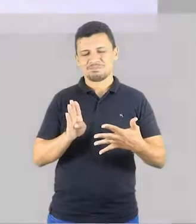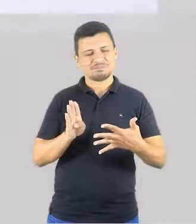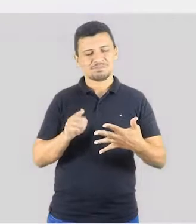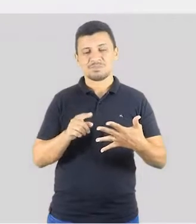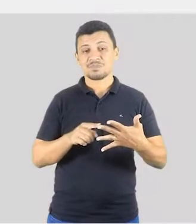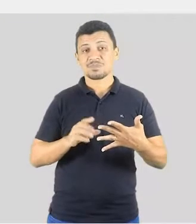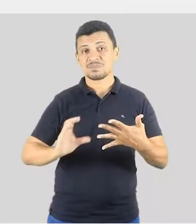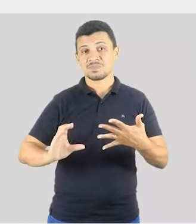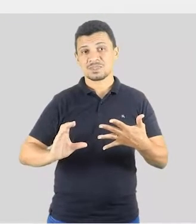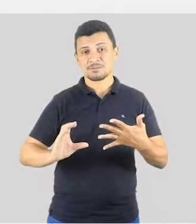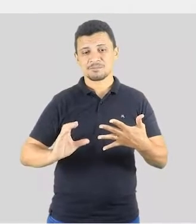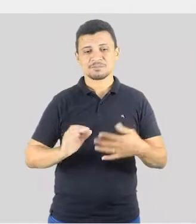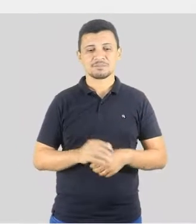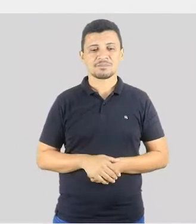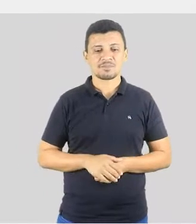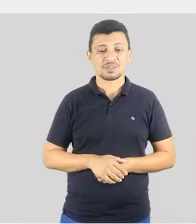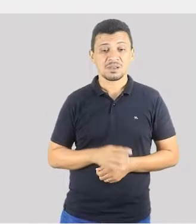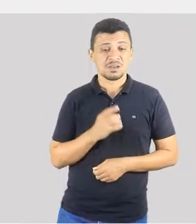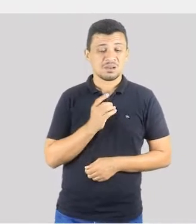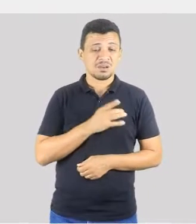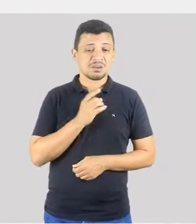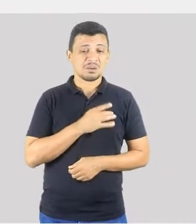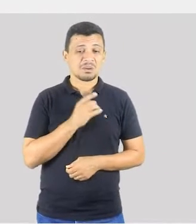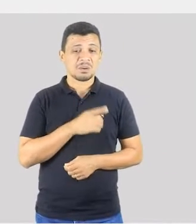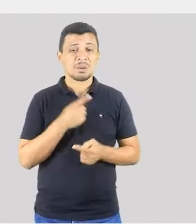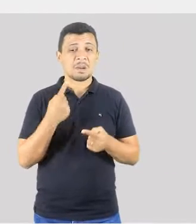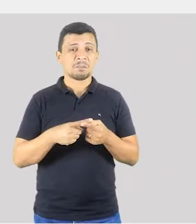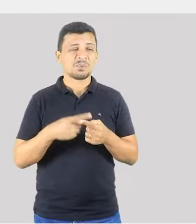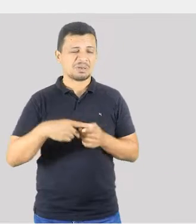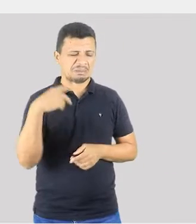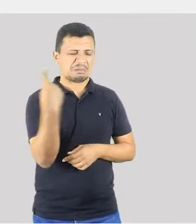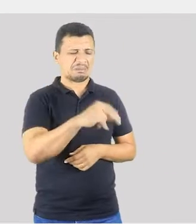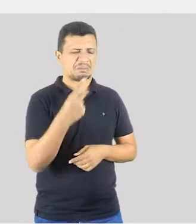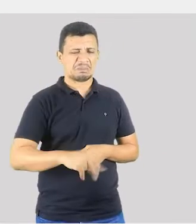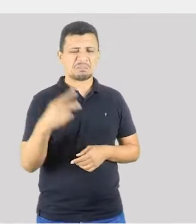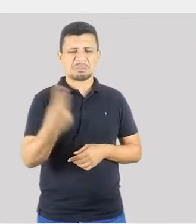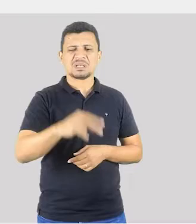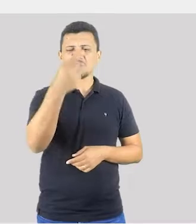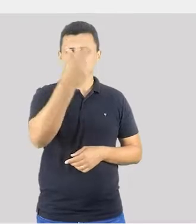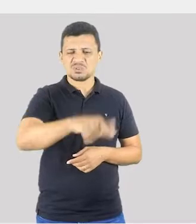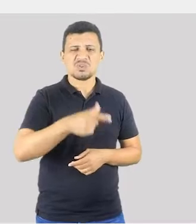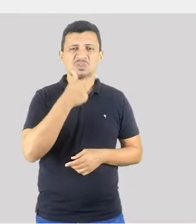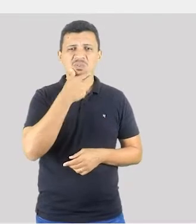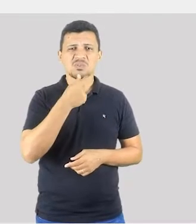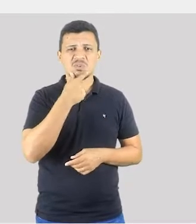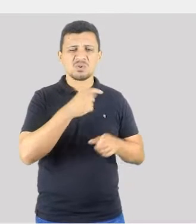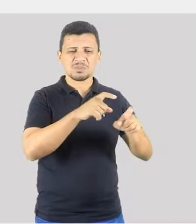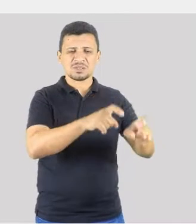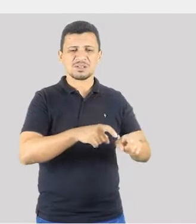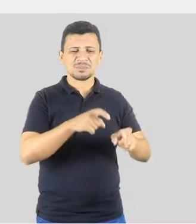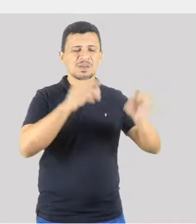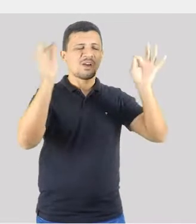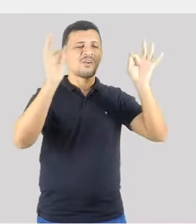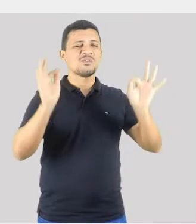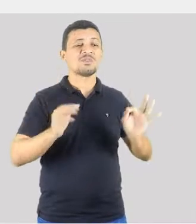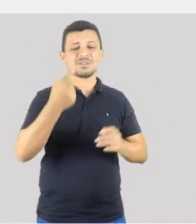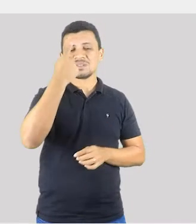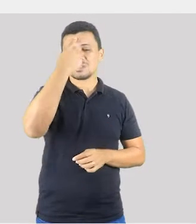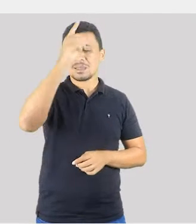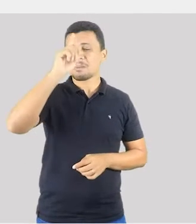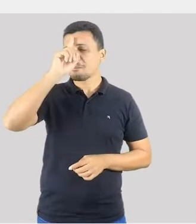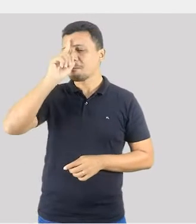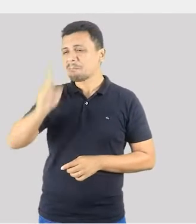letra C. Aterrorizado porque ia apanhar novamente, o camponês teve a feliz ideia de mandar